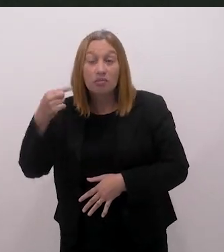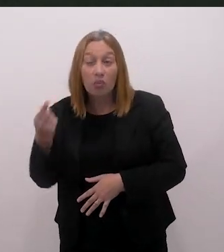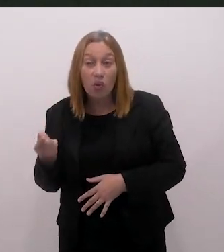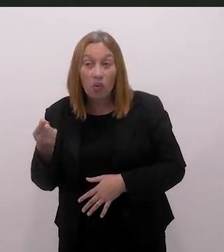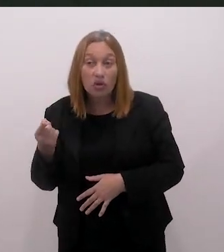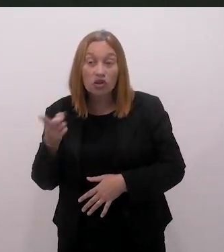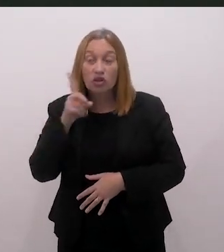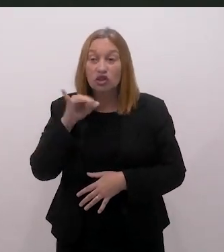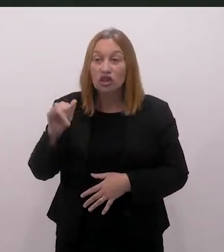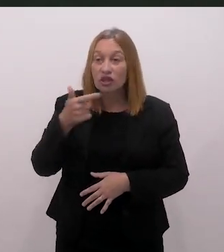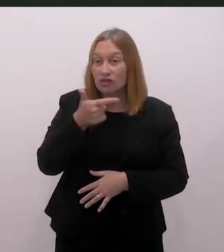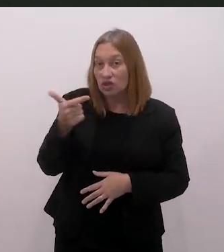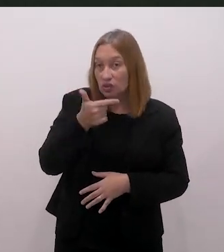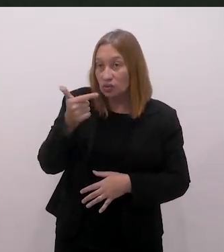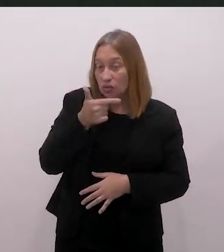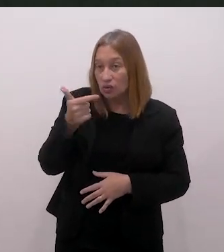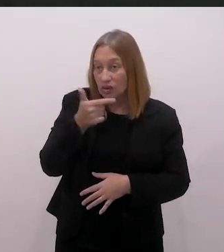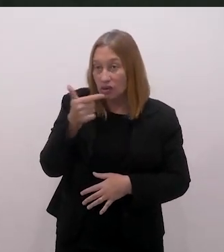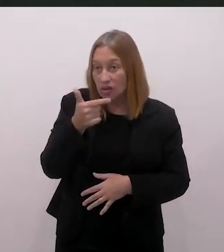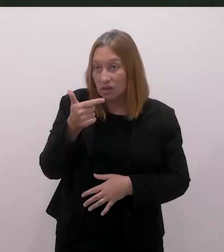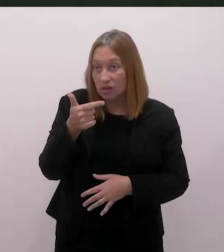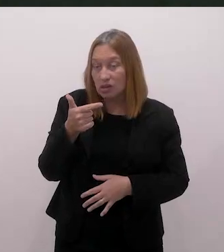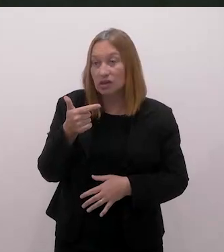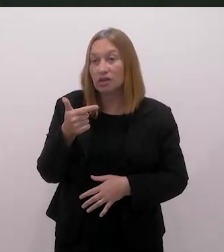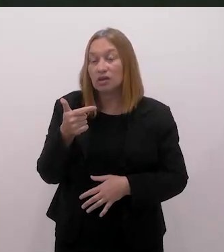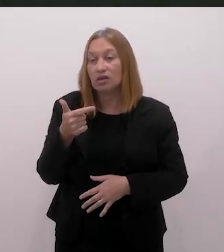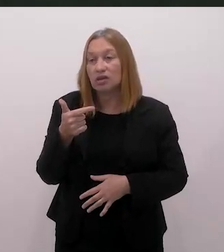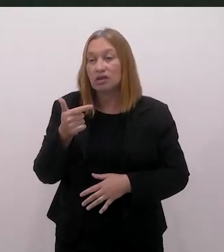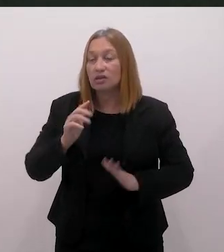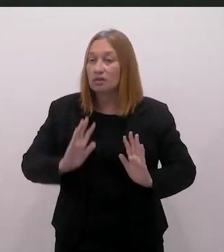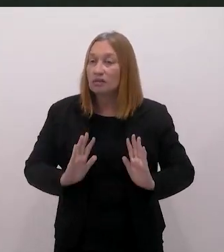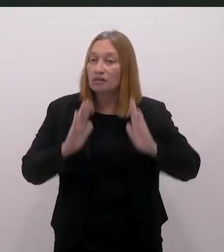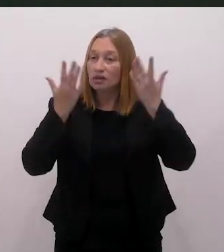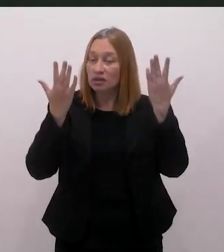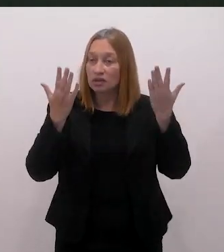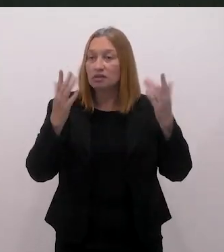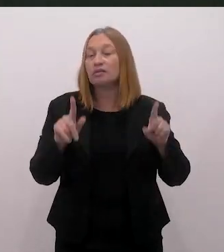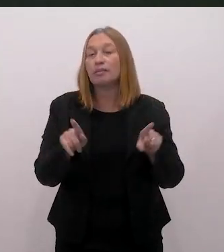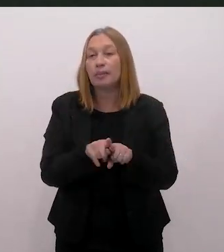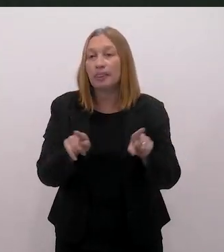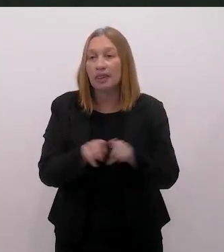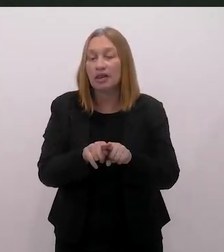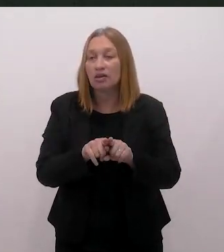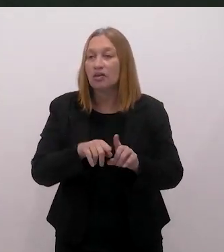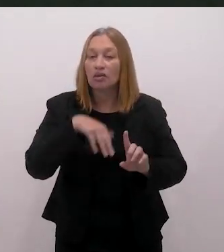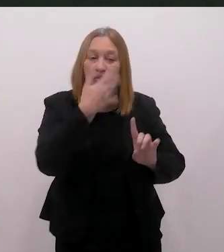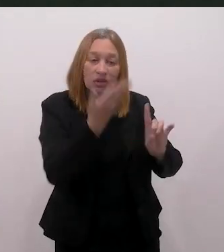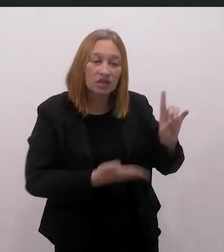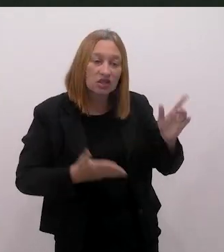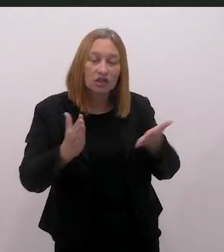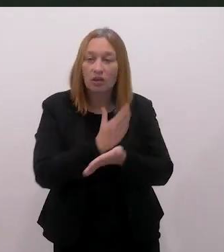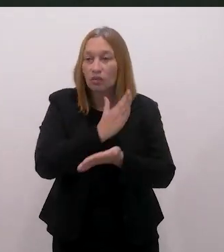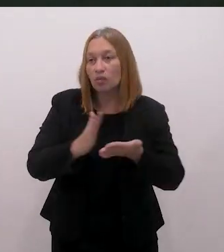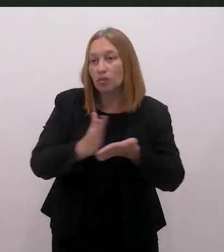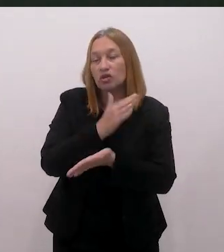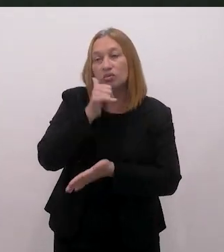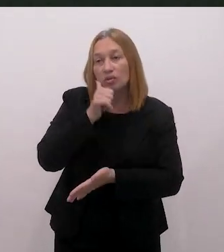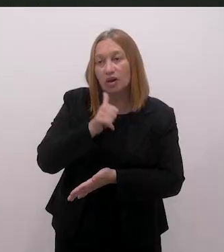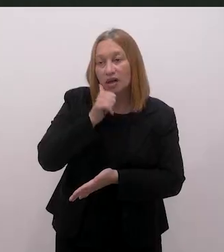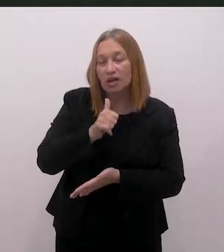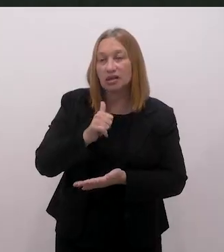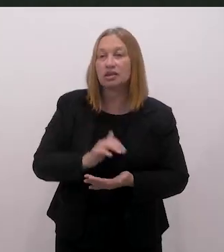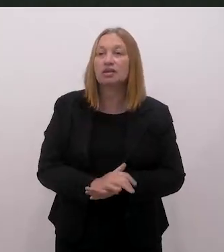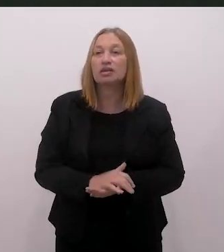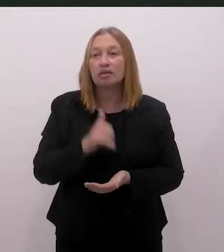que depois no dia 22, a gente vai estar comemorando também, homenageando